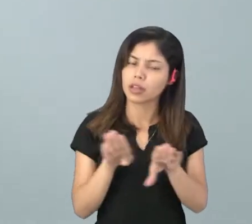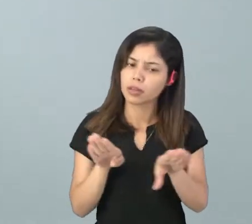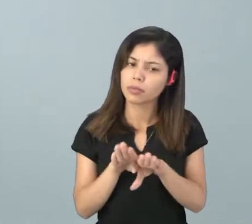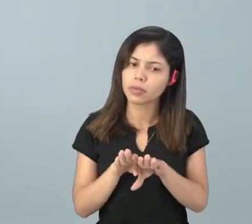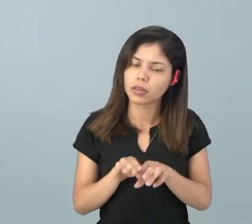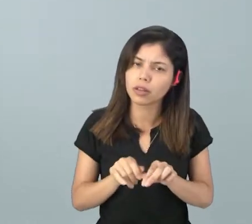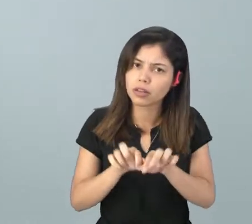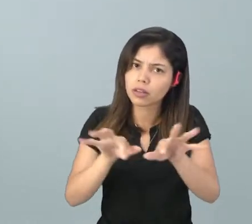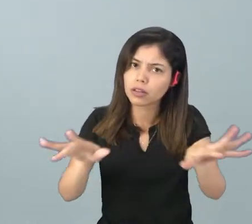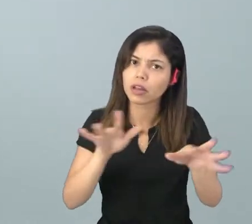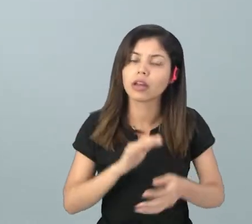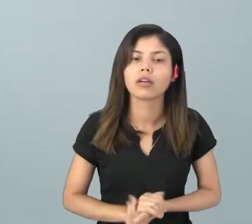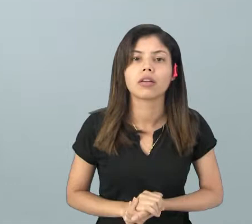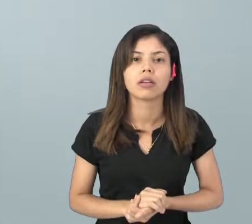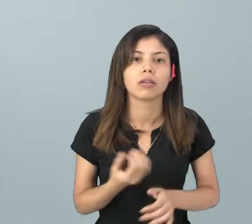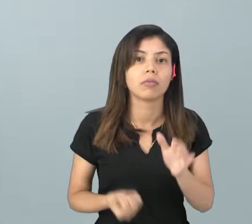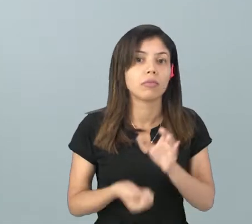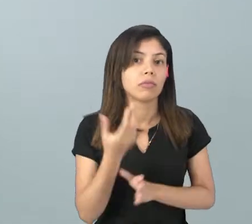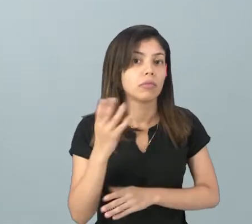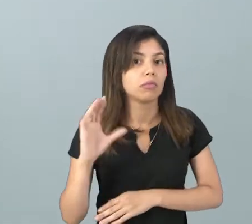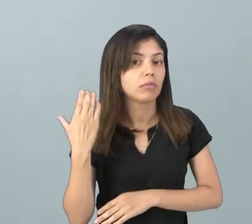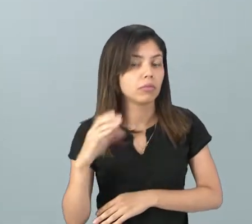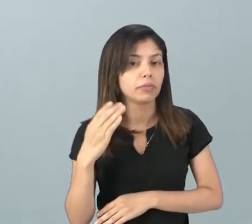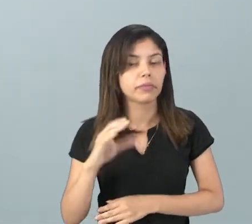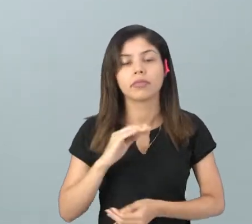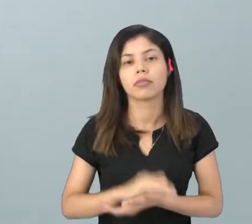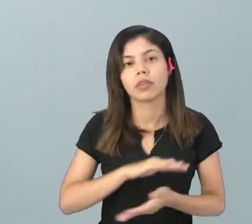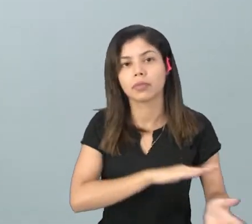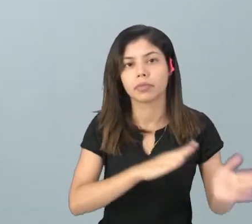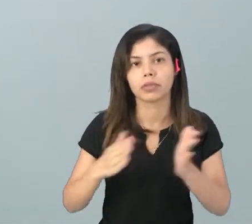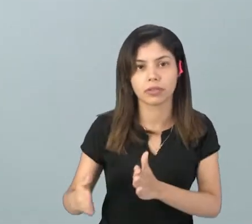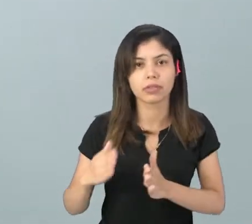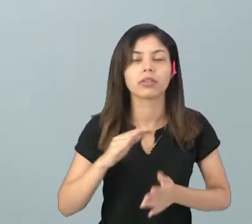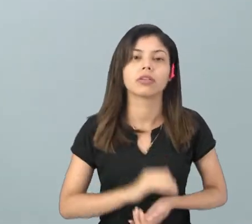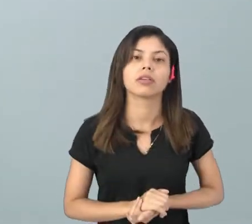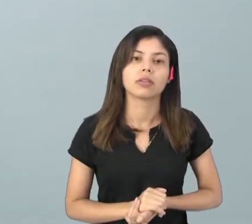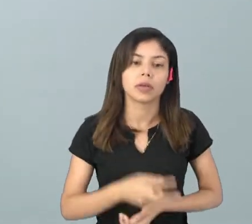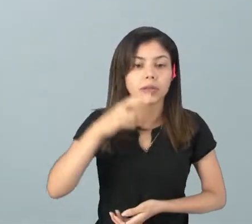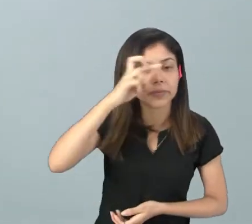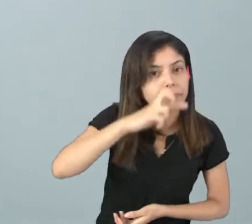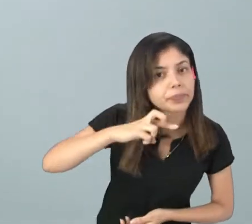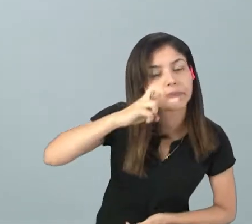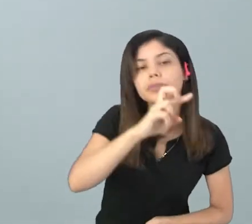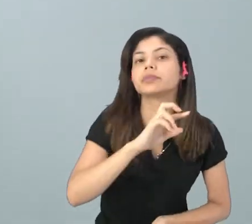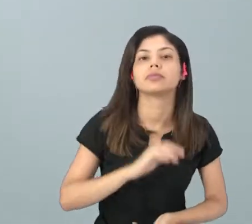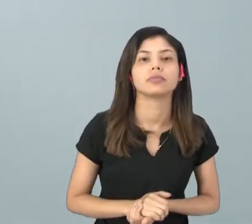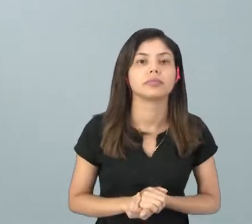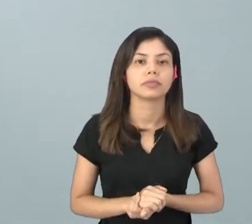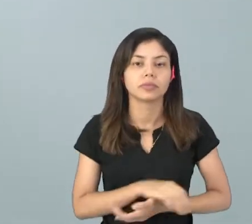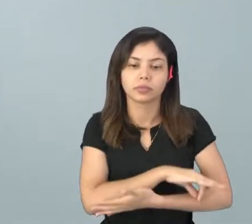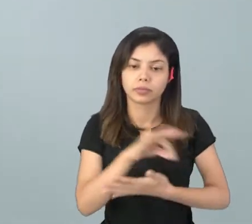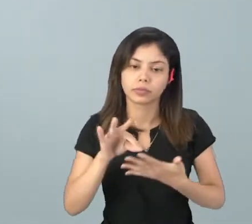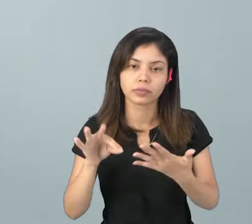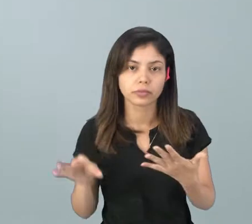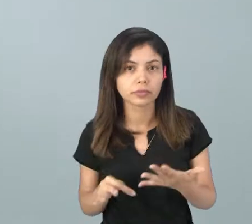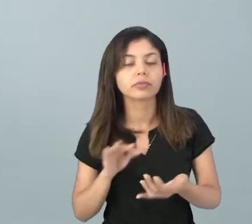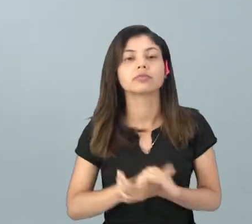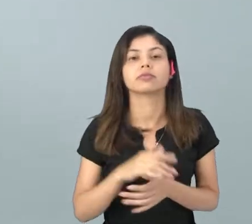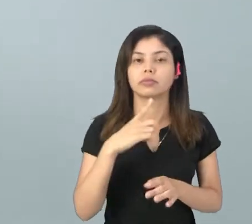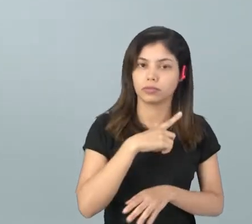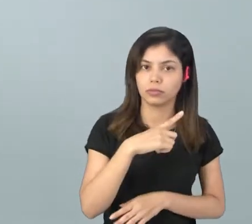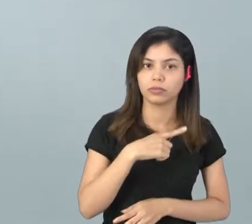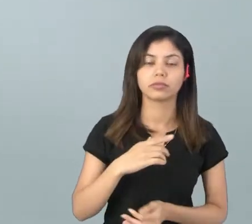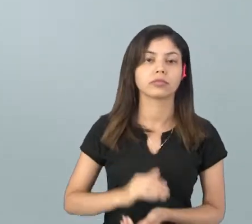se criar uma ciência, e ela, a partir daí, começou a investigar os fenômenos que existiam